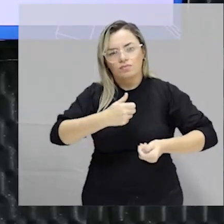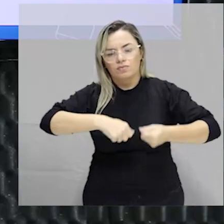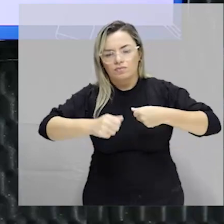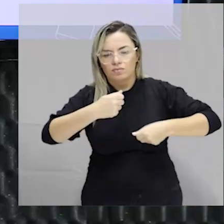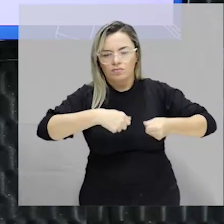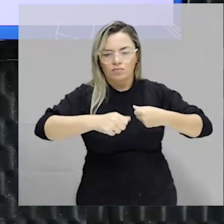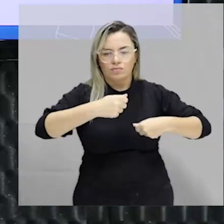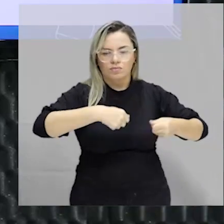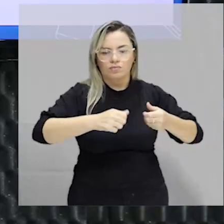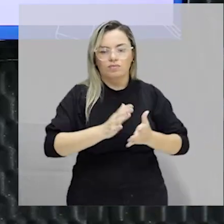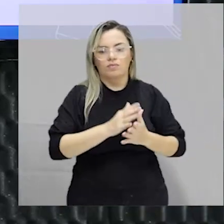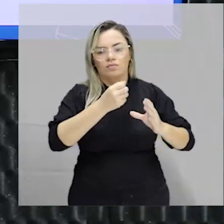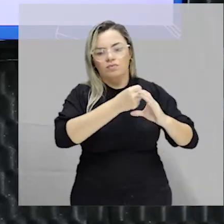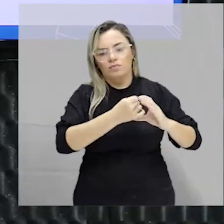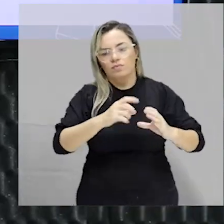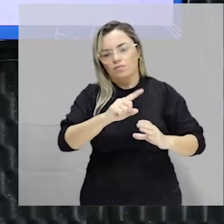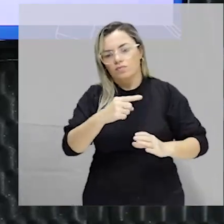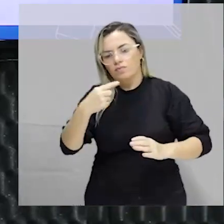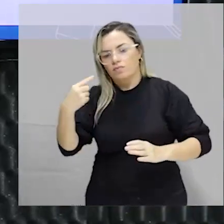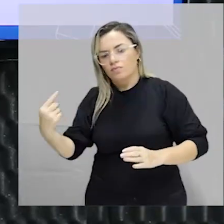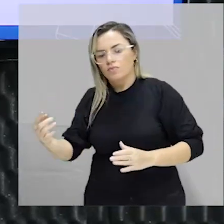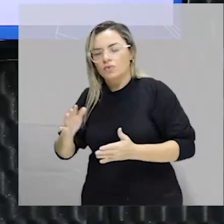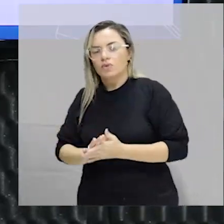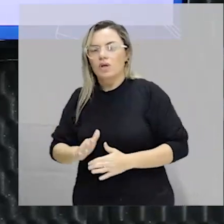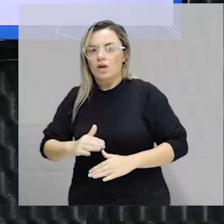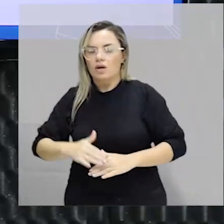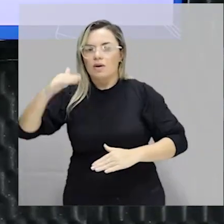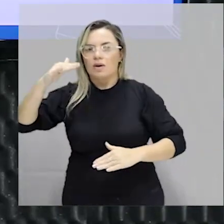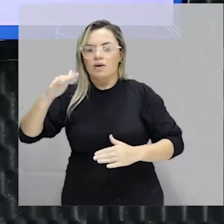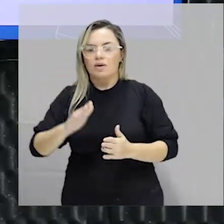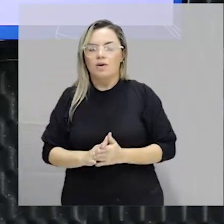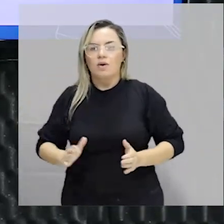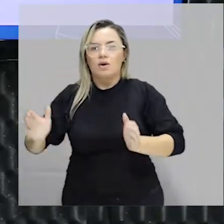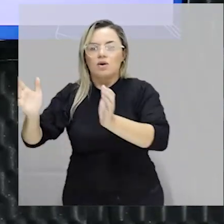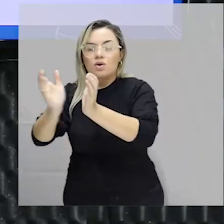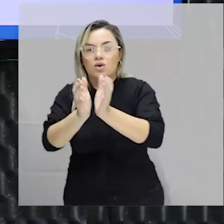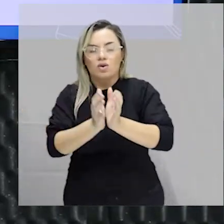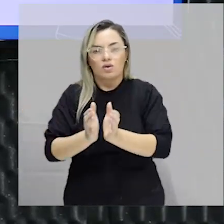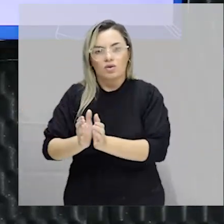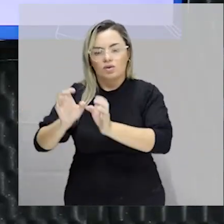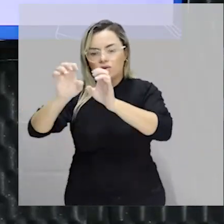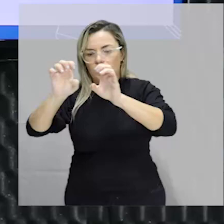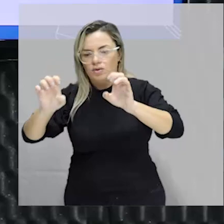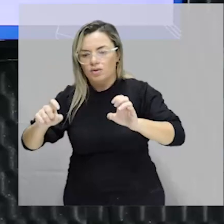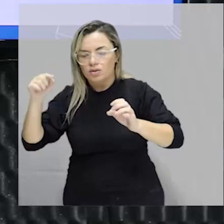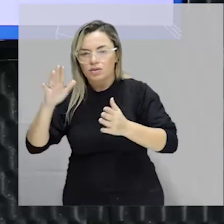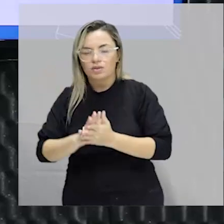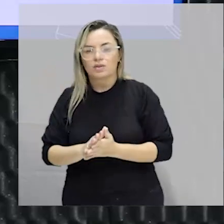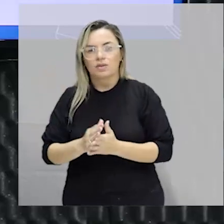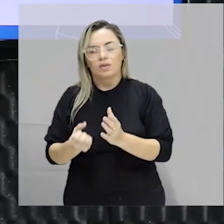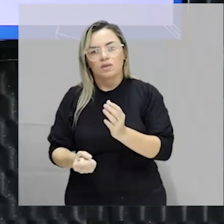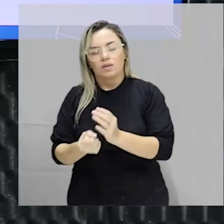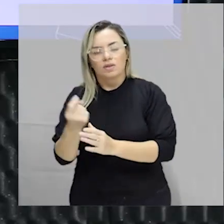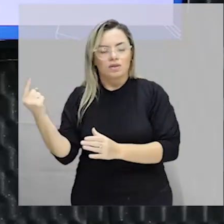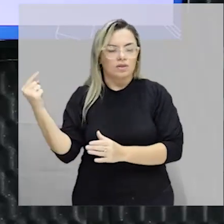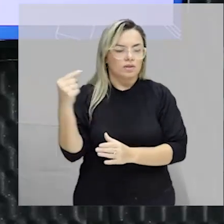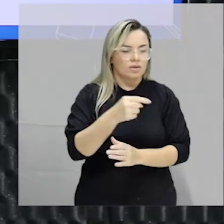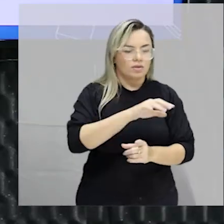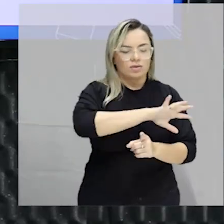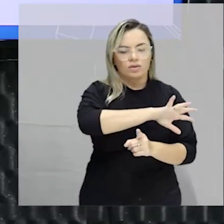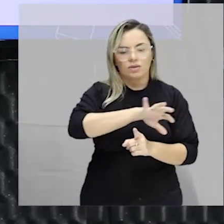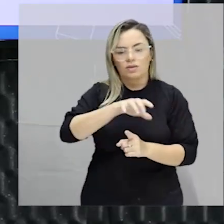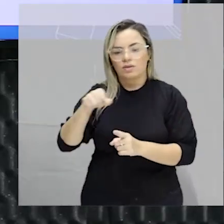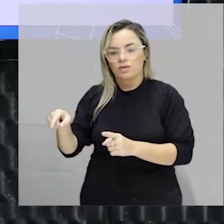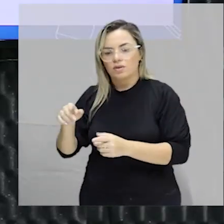econômicos são a base da sociedade. A superestrutura é o conjunto de outras estruturas que são derivadas da economia.